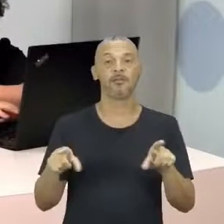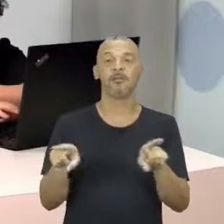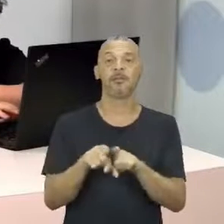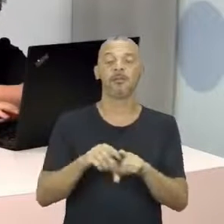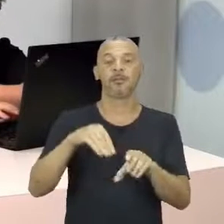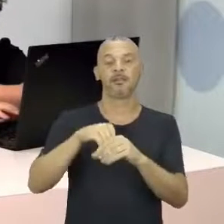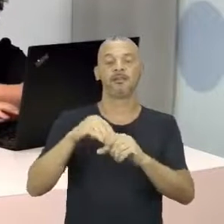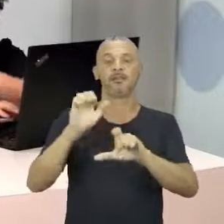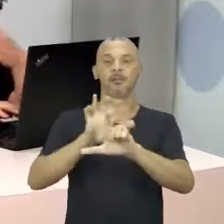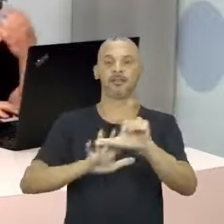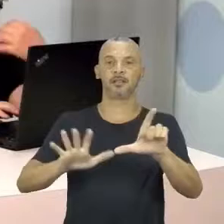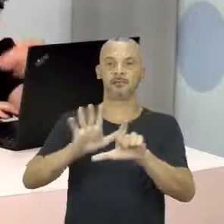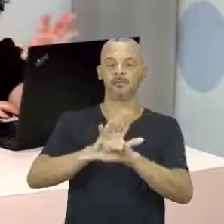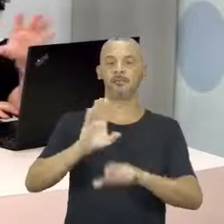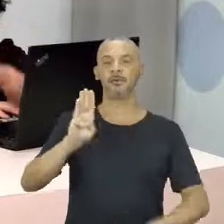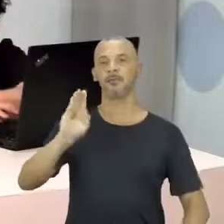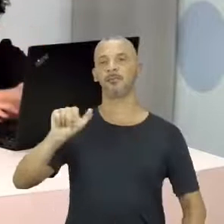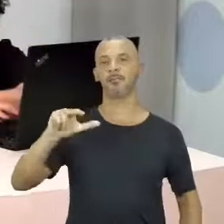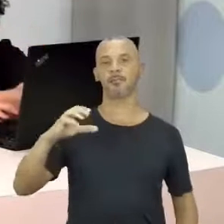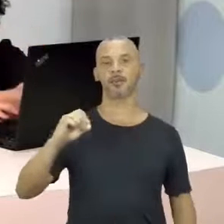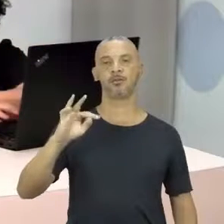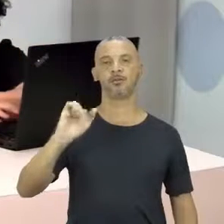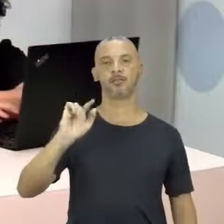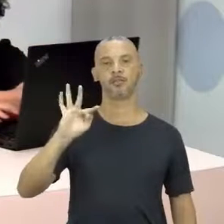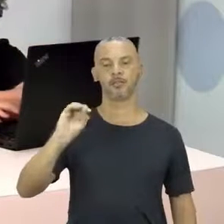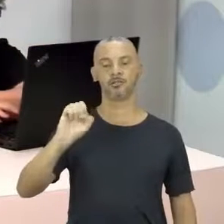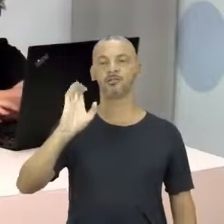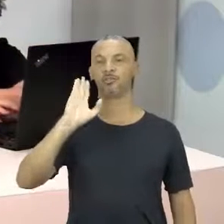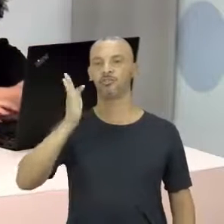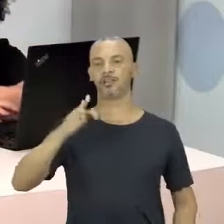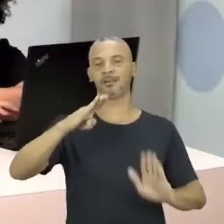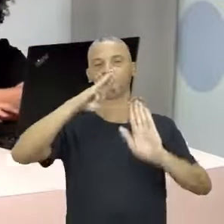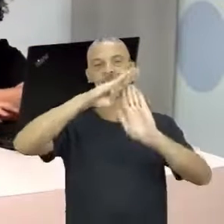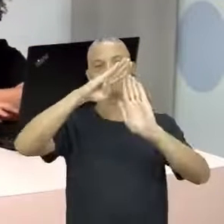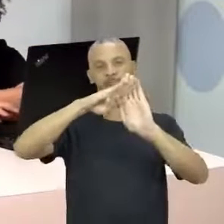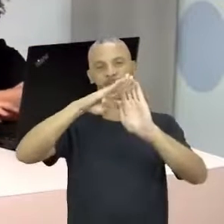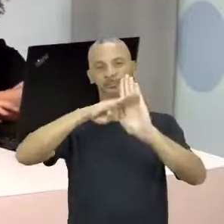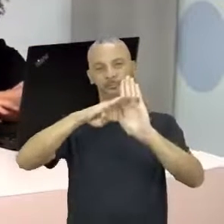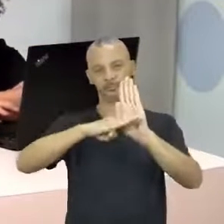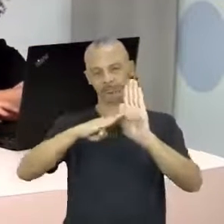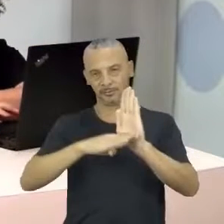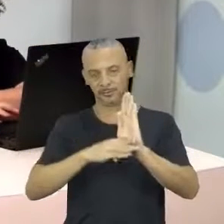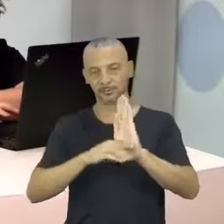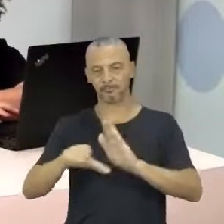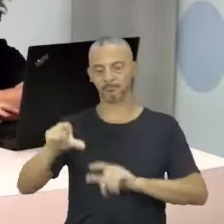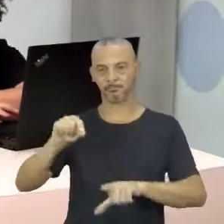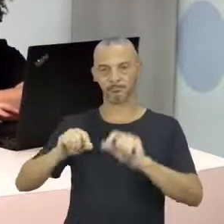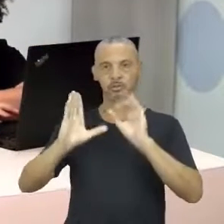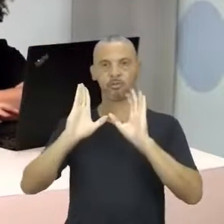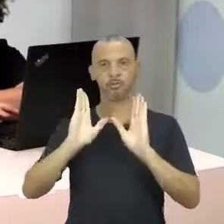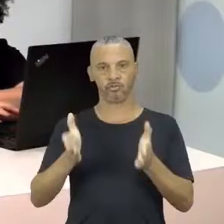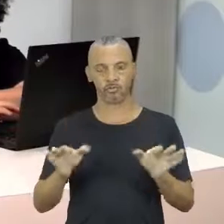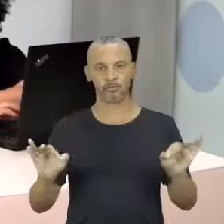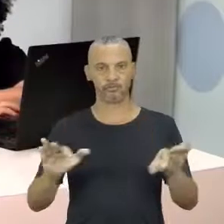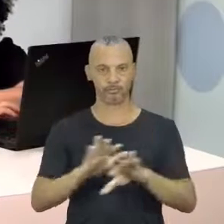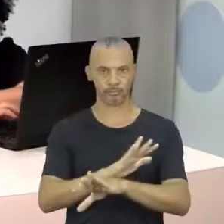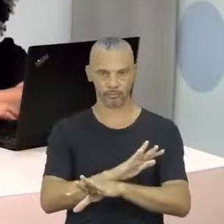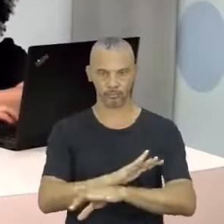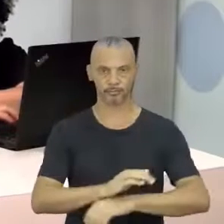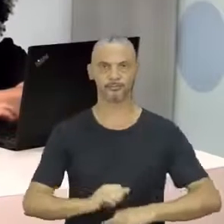da plataforma Banco de Talentos, já foi disponibilizada a classificação final. É um processo seletivo que já foi